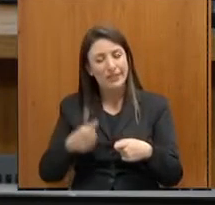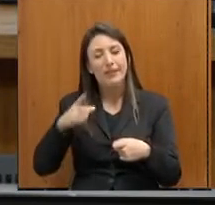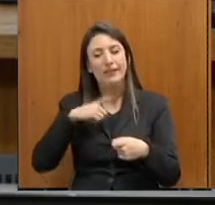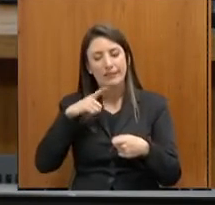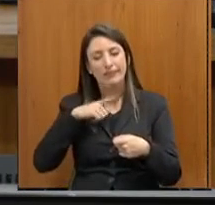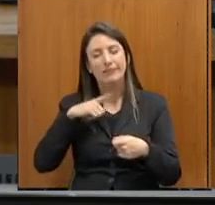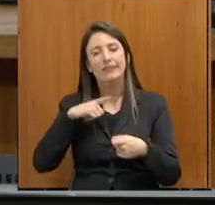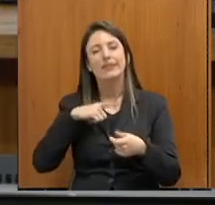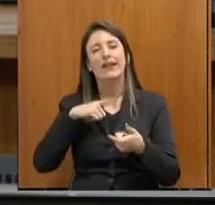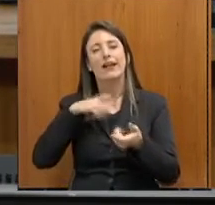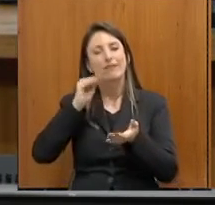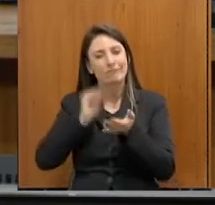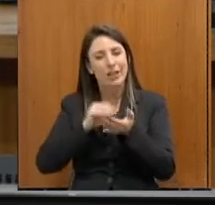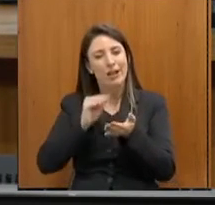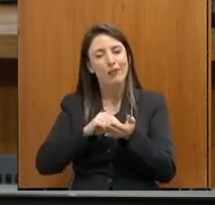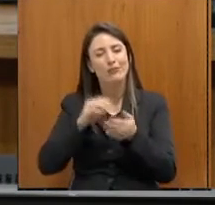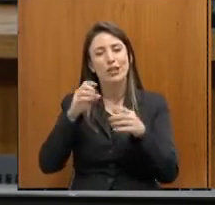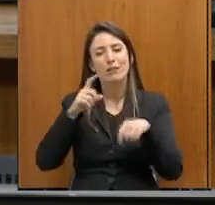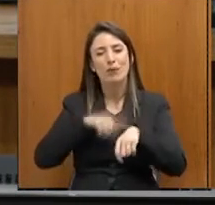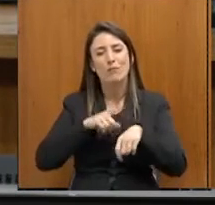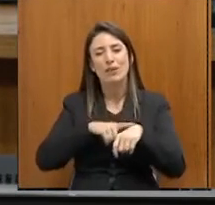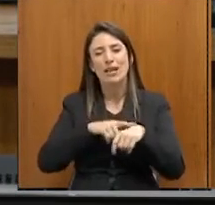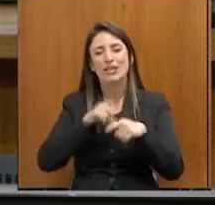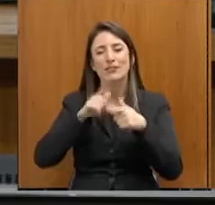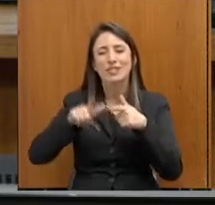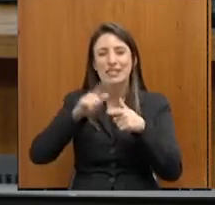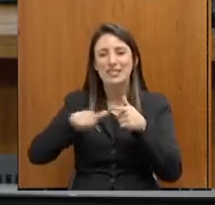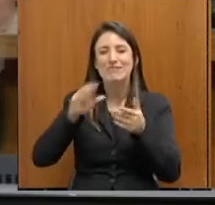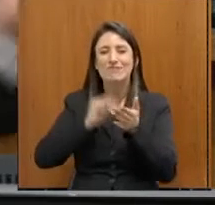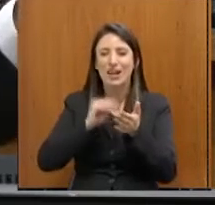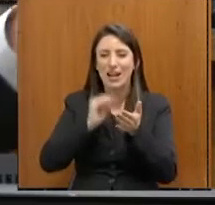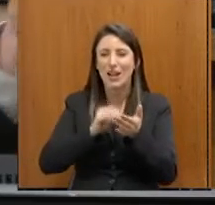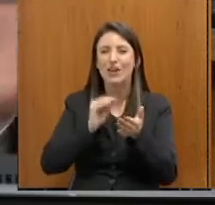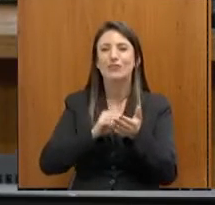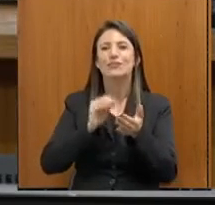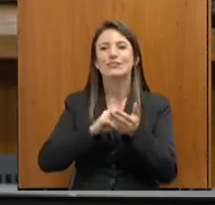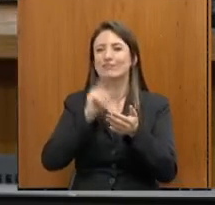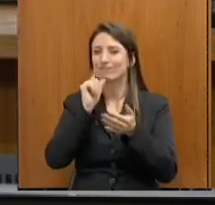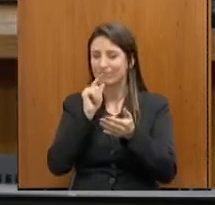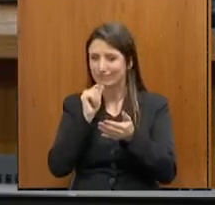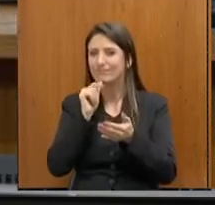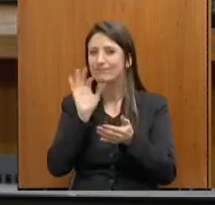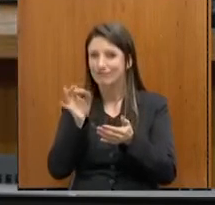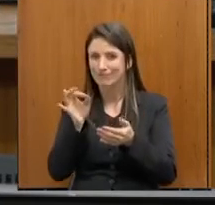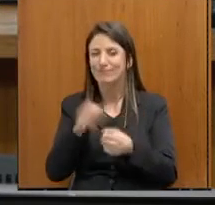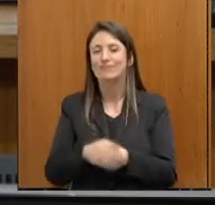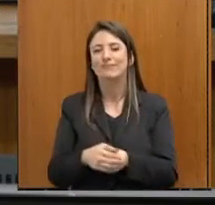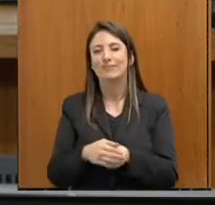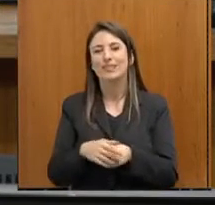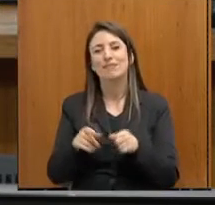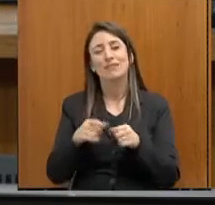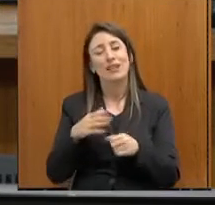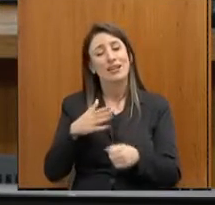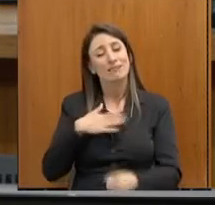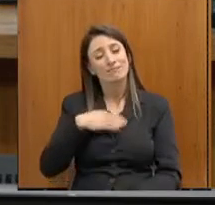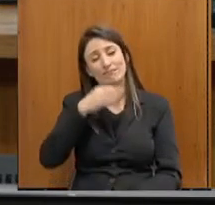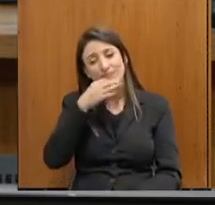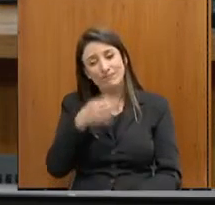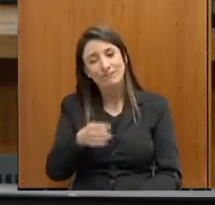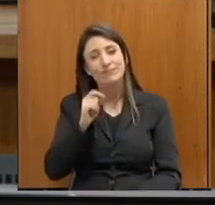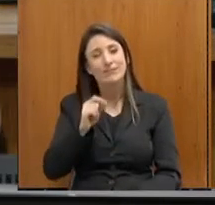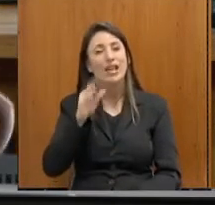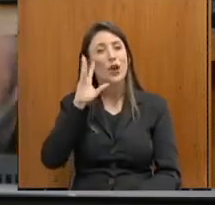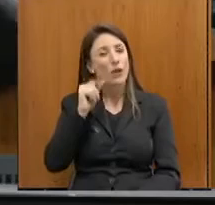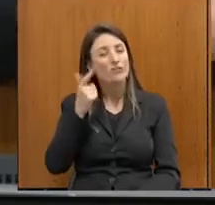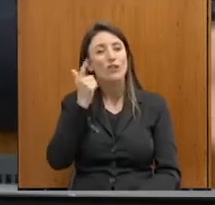que precisa de muita atenção e eu diria que nós só teremos solução não é